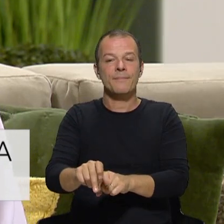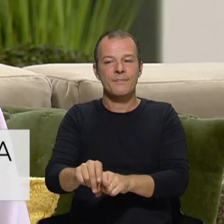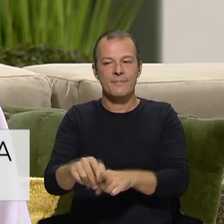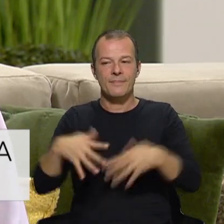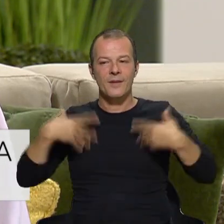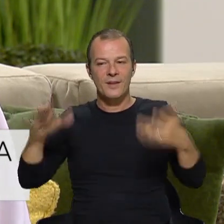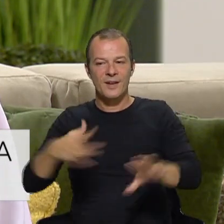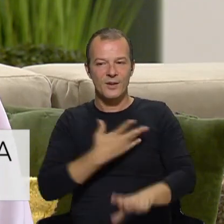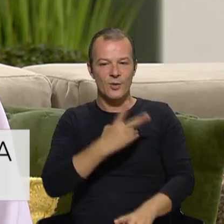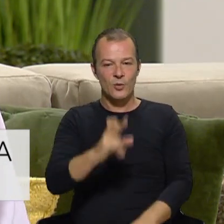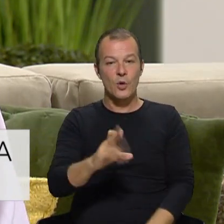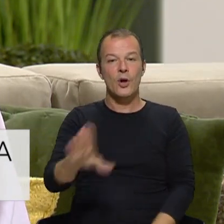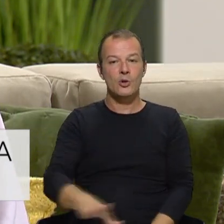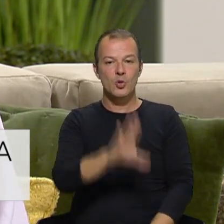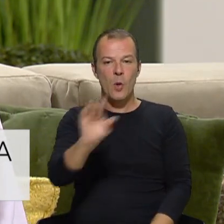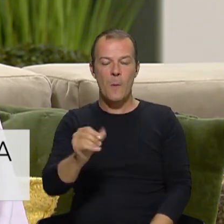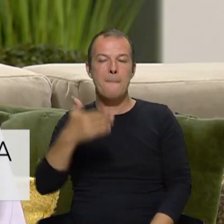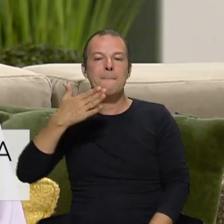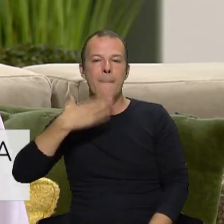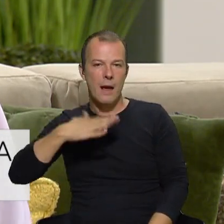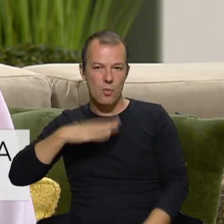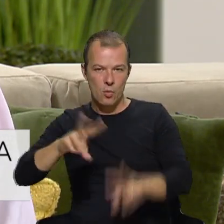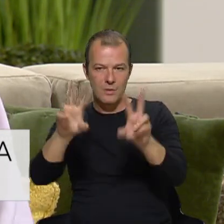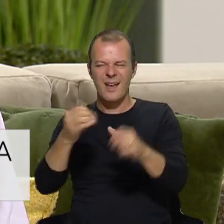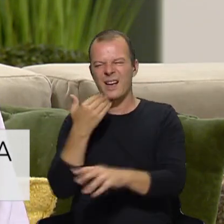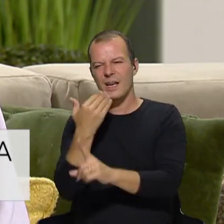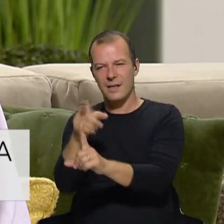que é o Dr. João Branco, desde já agradeço imenso,